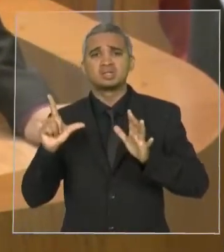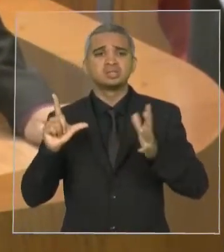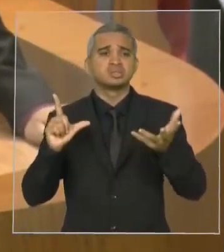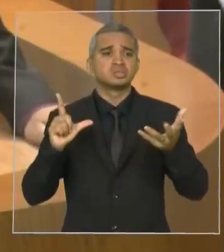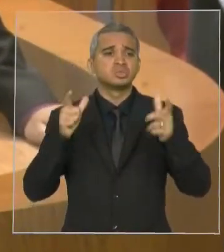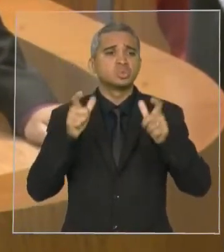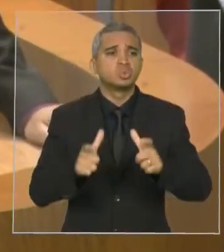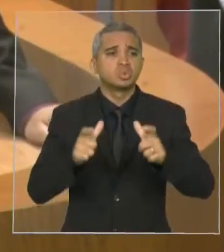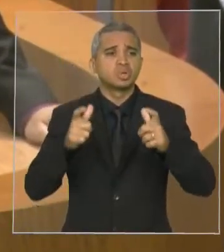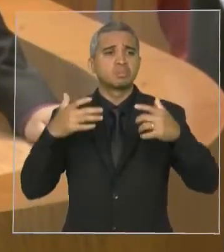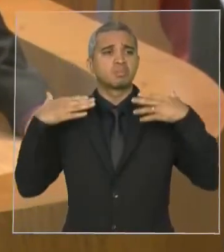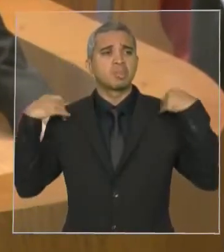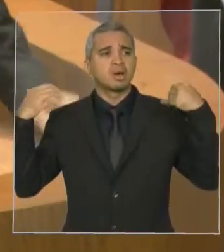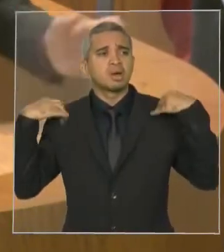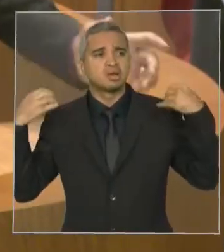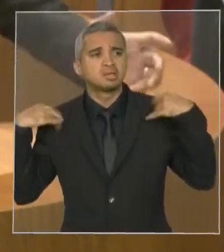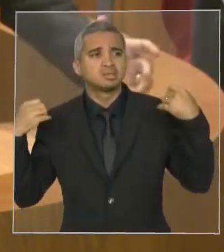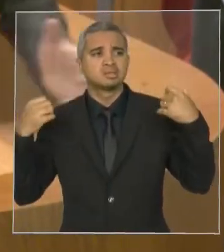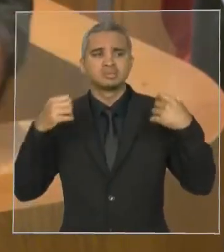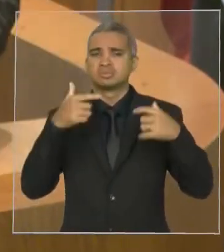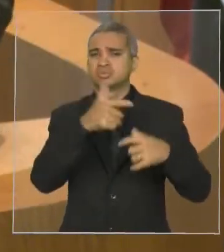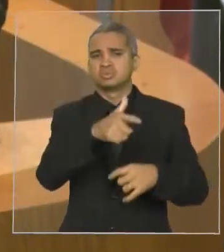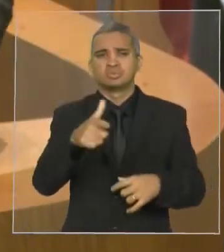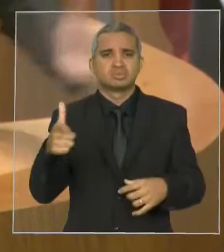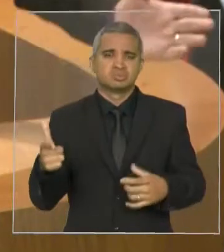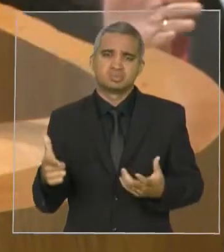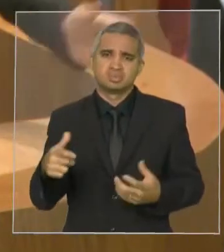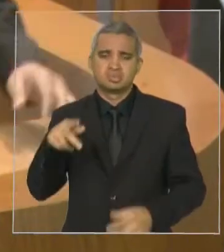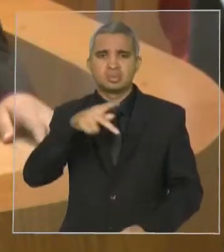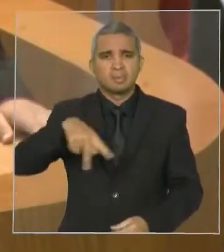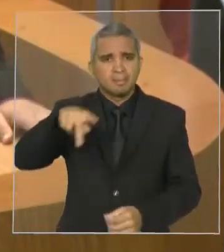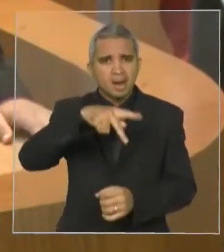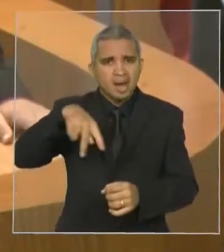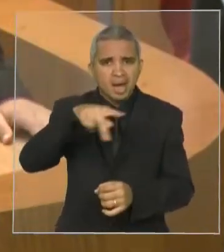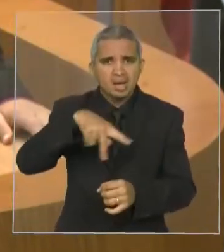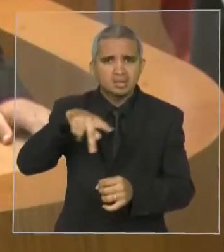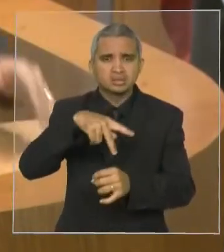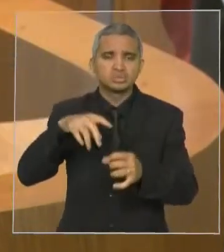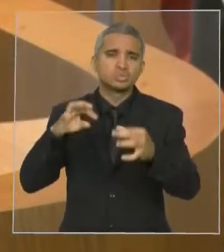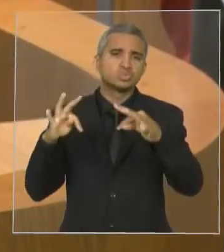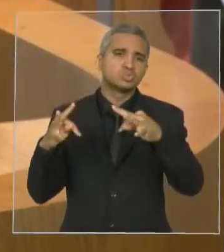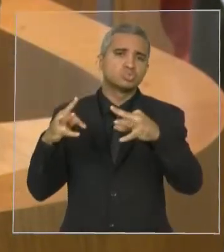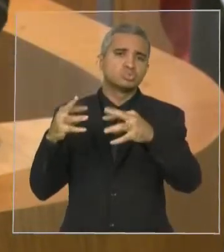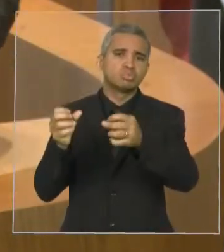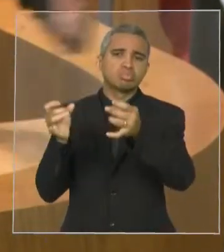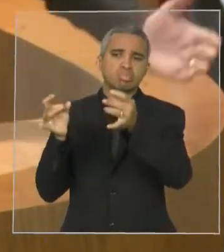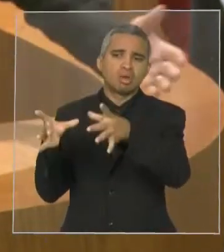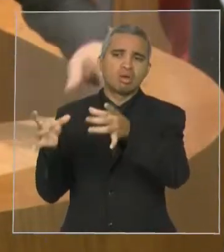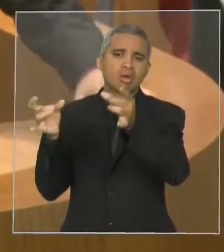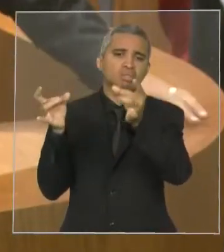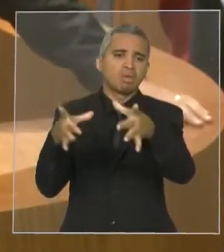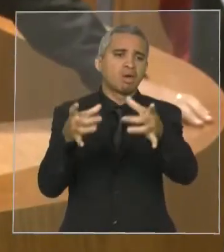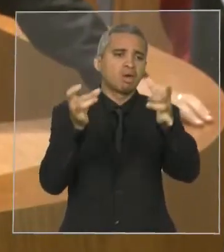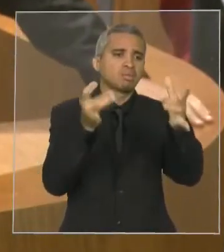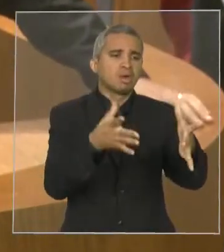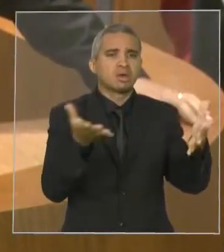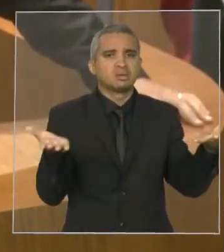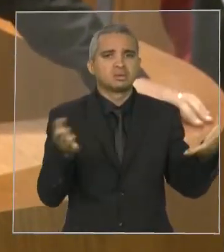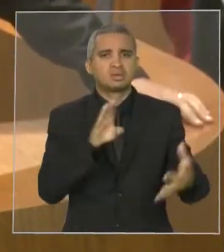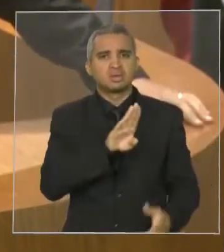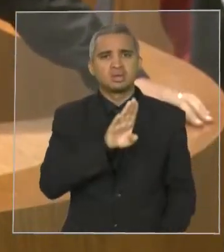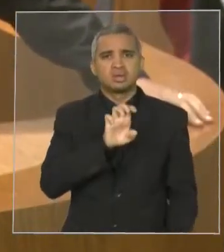levar as praças da cidade abandonadas à beira rio abandonada